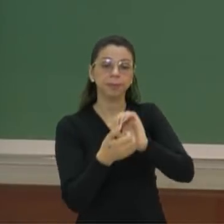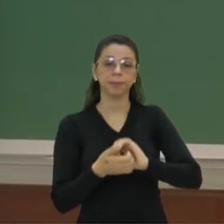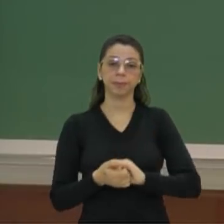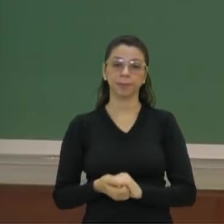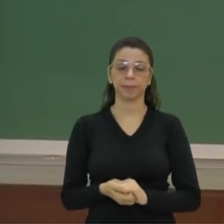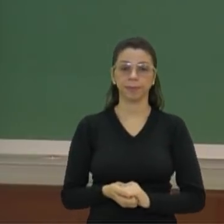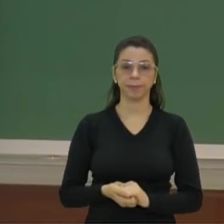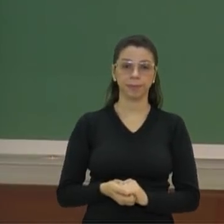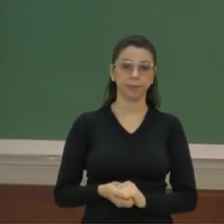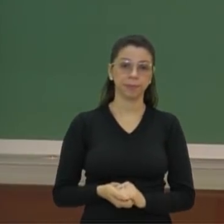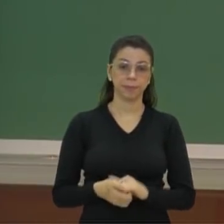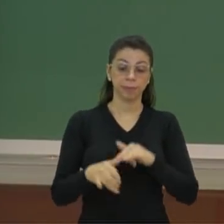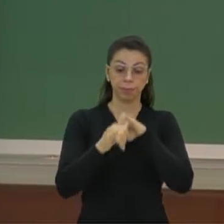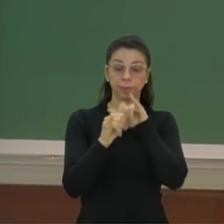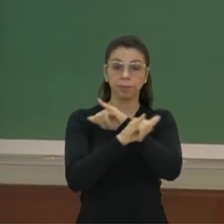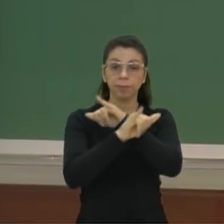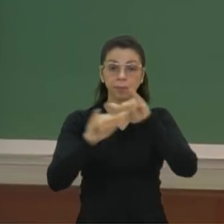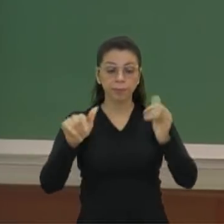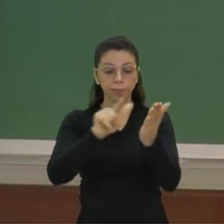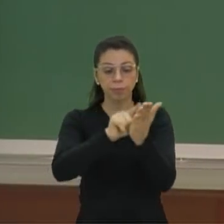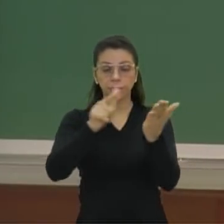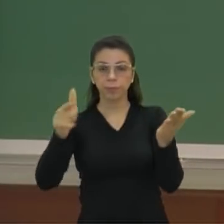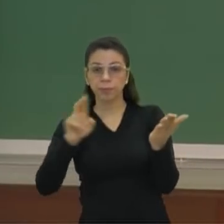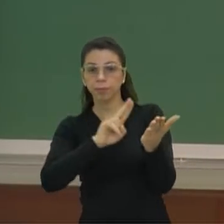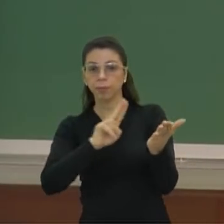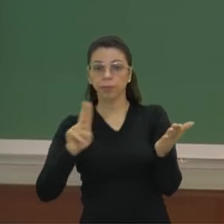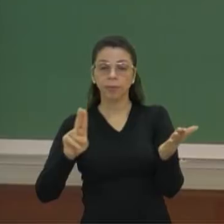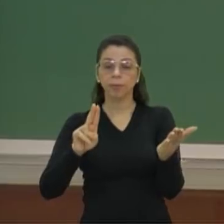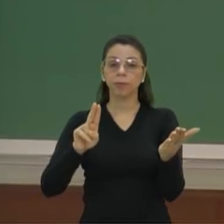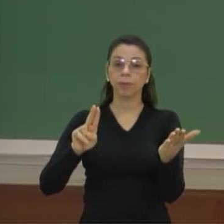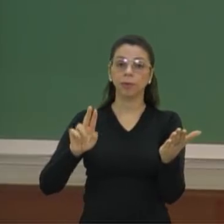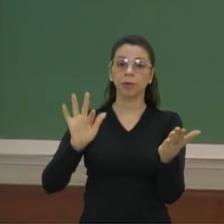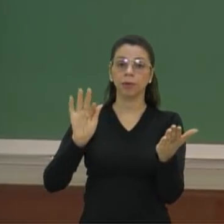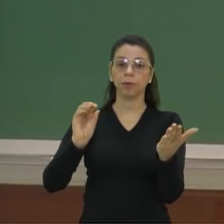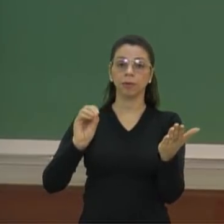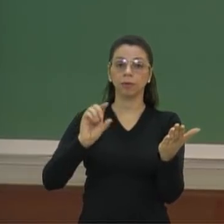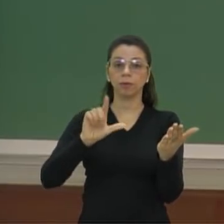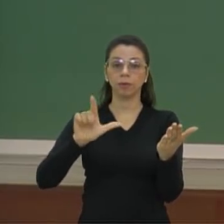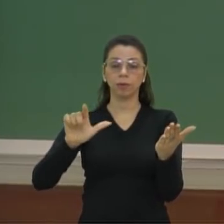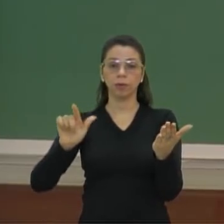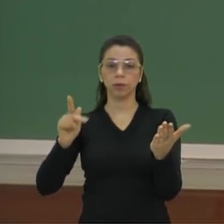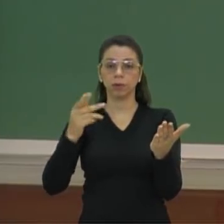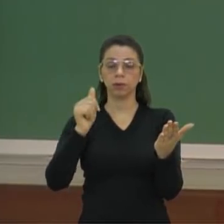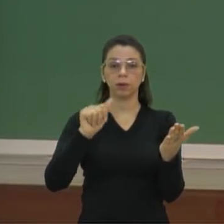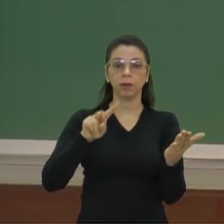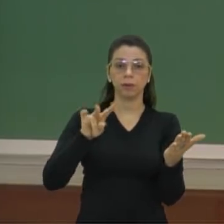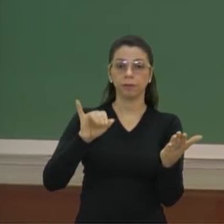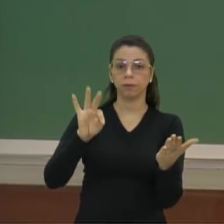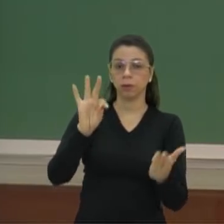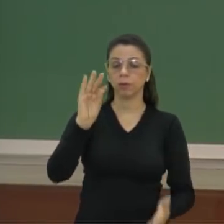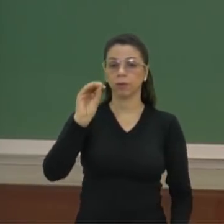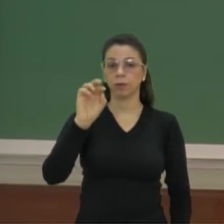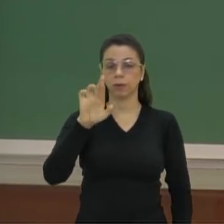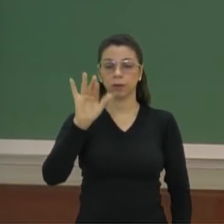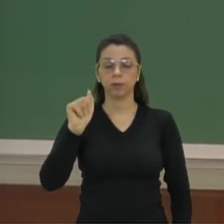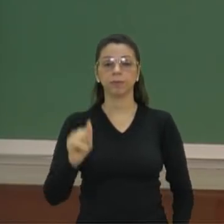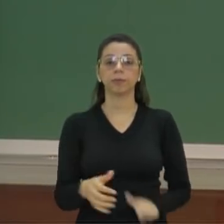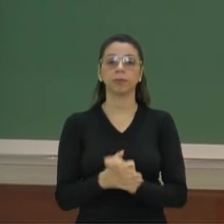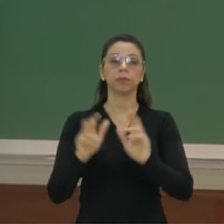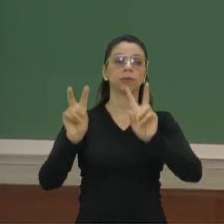reportagem de hoje saiu de um jornal chamado Folha Vitória. Então olhem o título da nossa